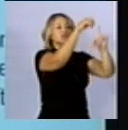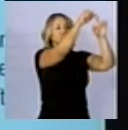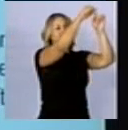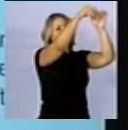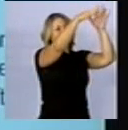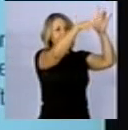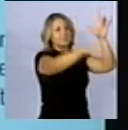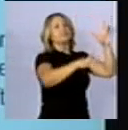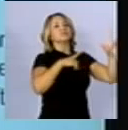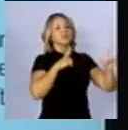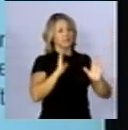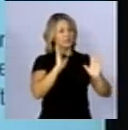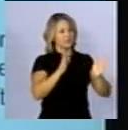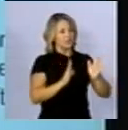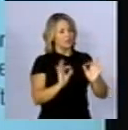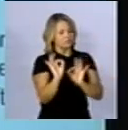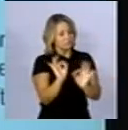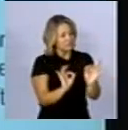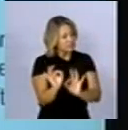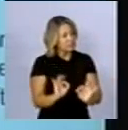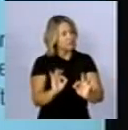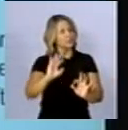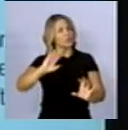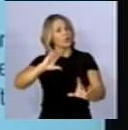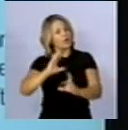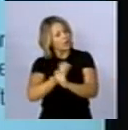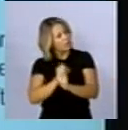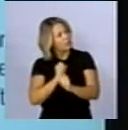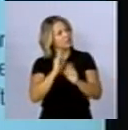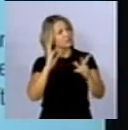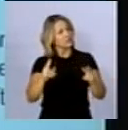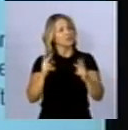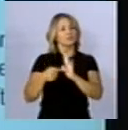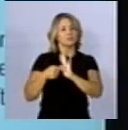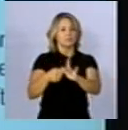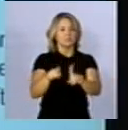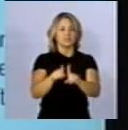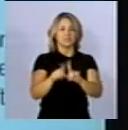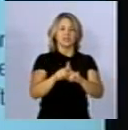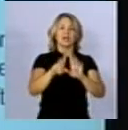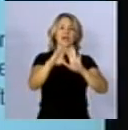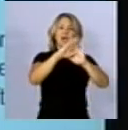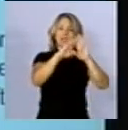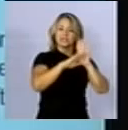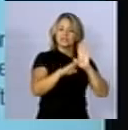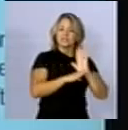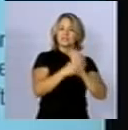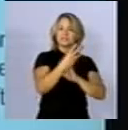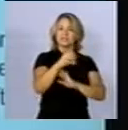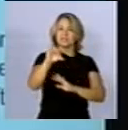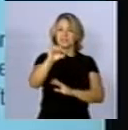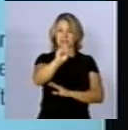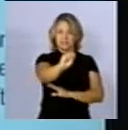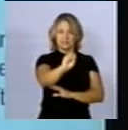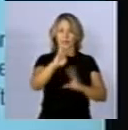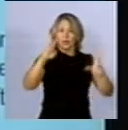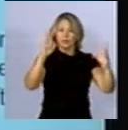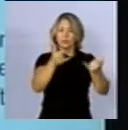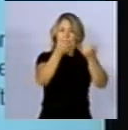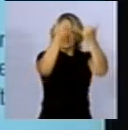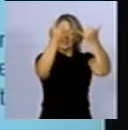eletromagnéticos medidos ou calculados, conforme definido na resolução 398. Todas as linhas de